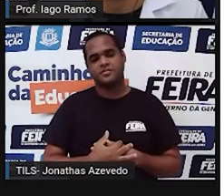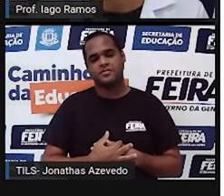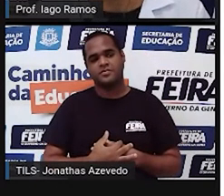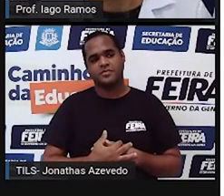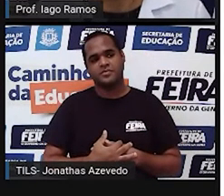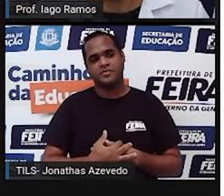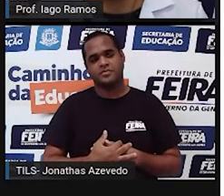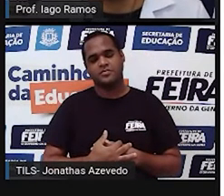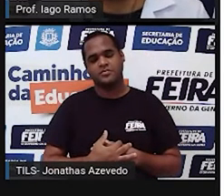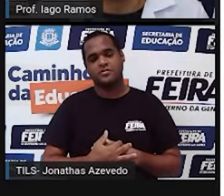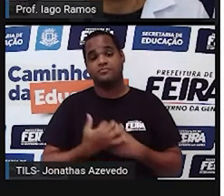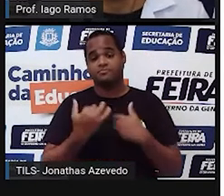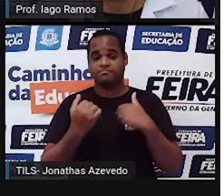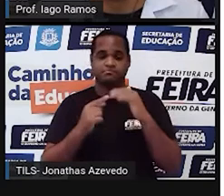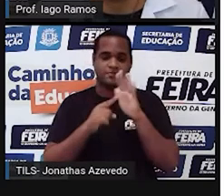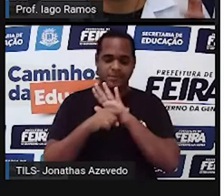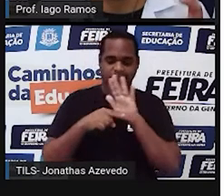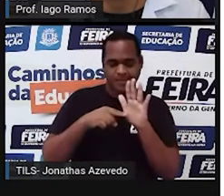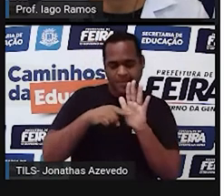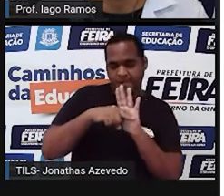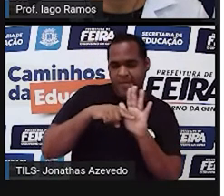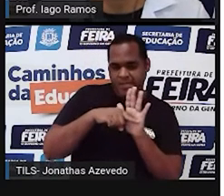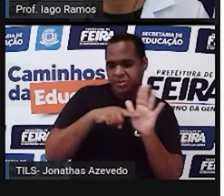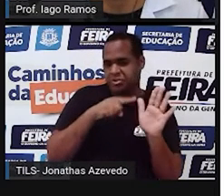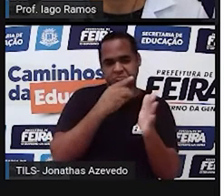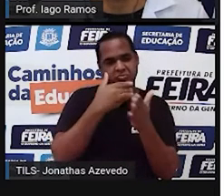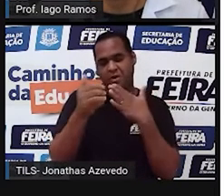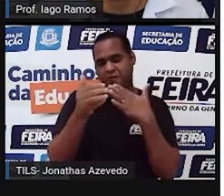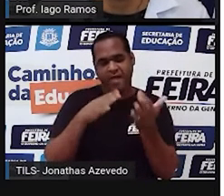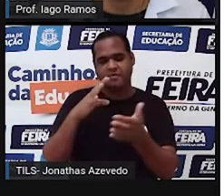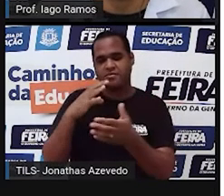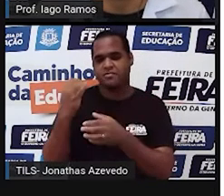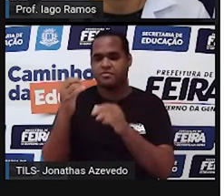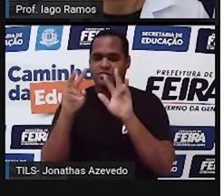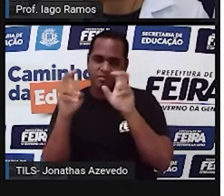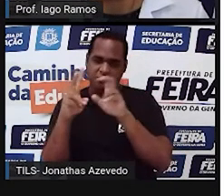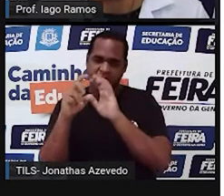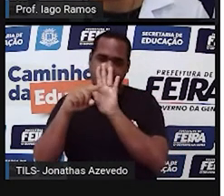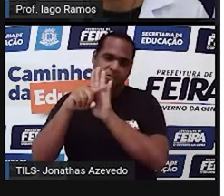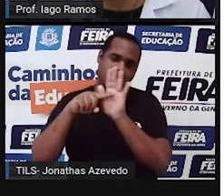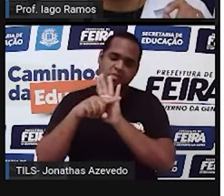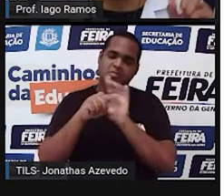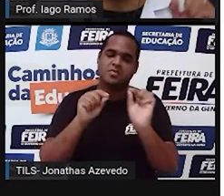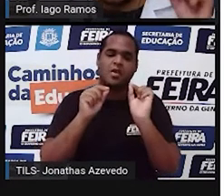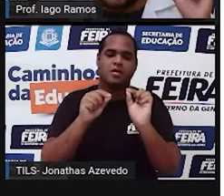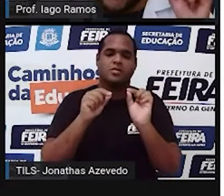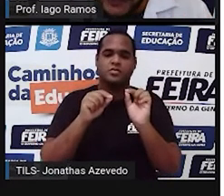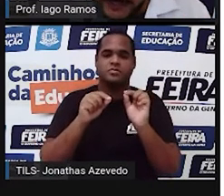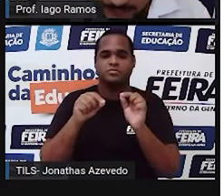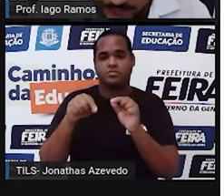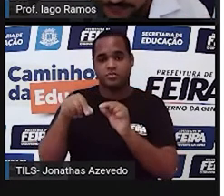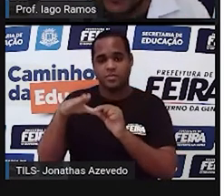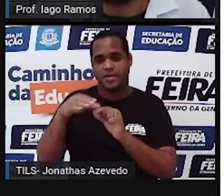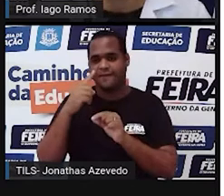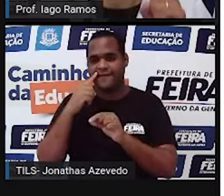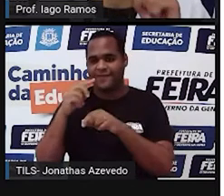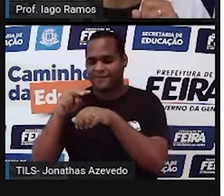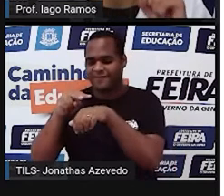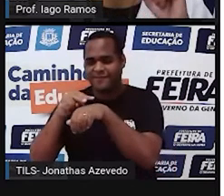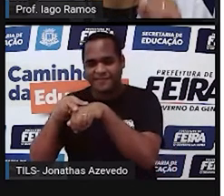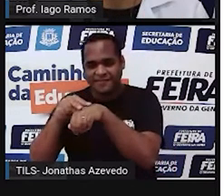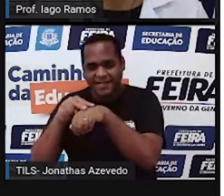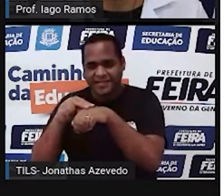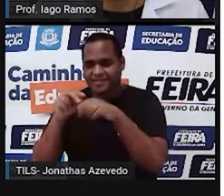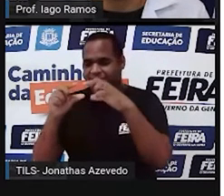tela. Para qualquer pesquisa, não importa, né, qual seja o tema da pesquisa, o setor verde,